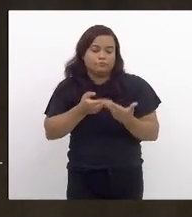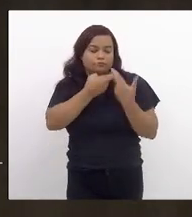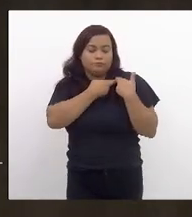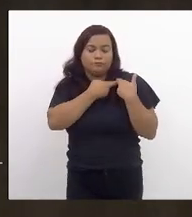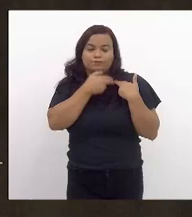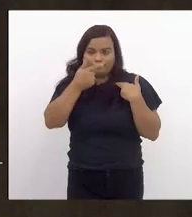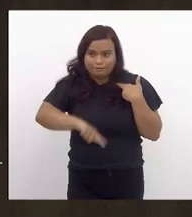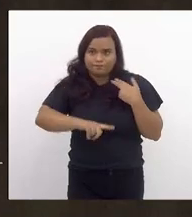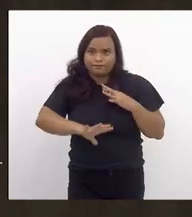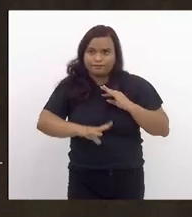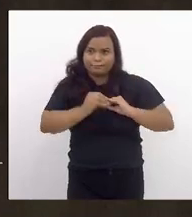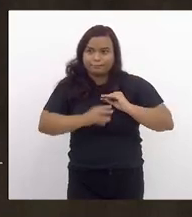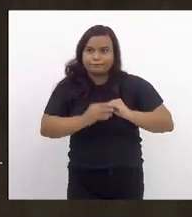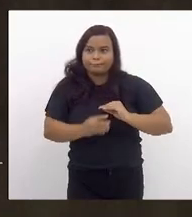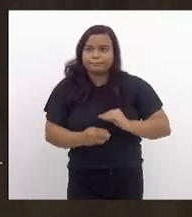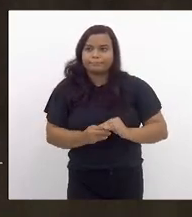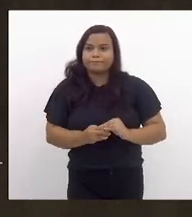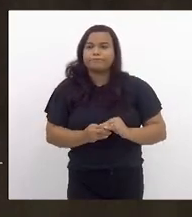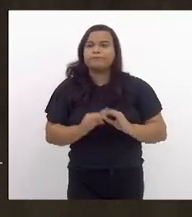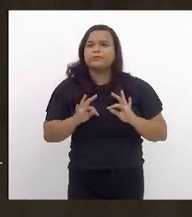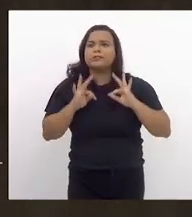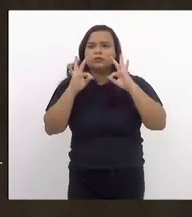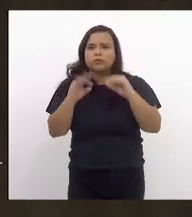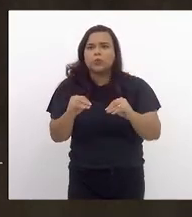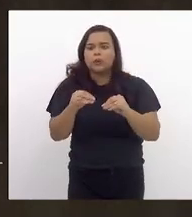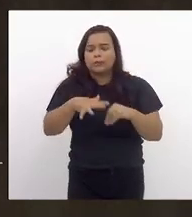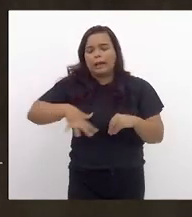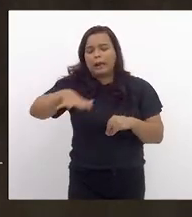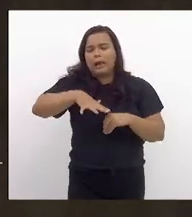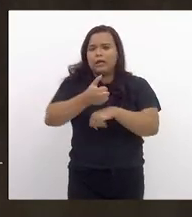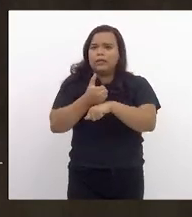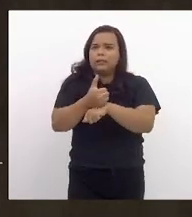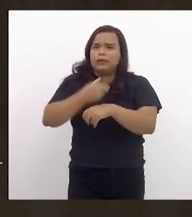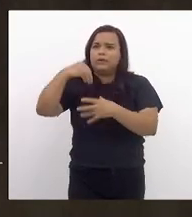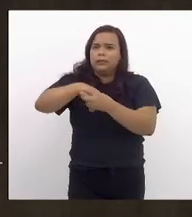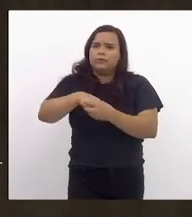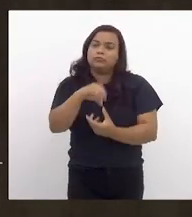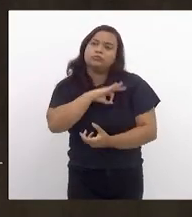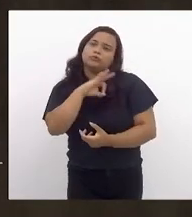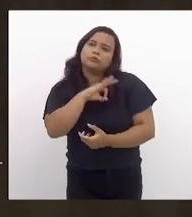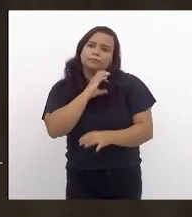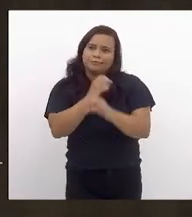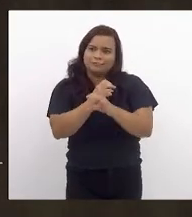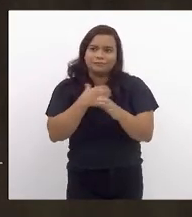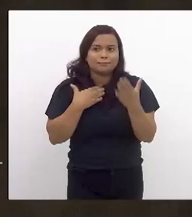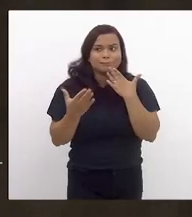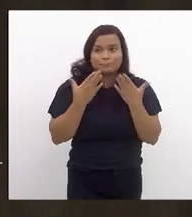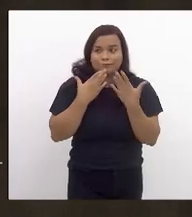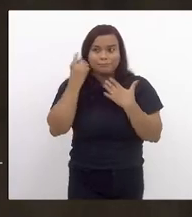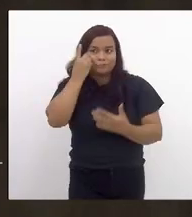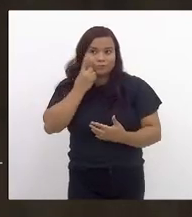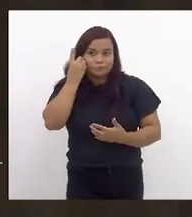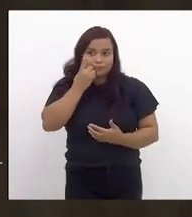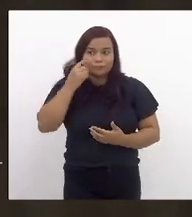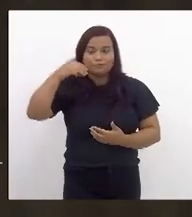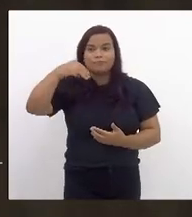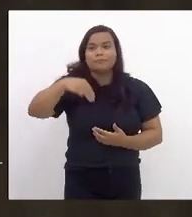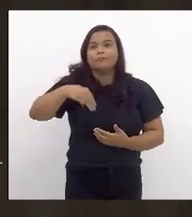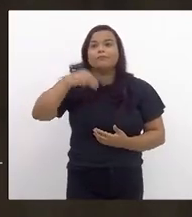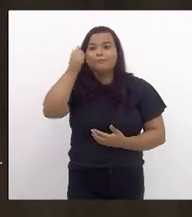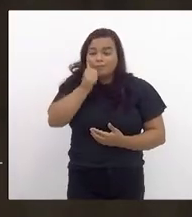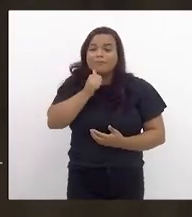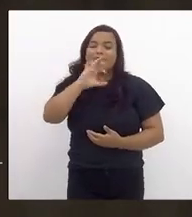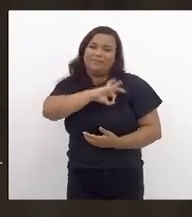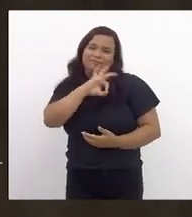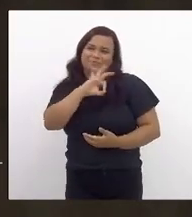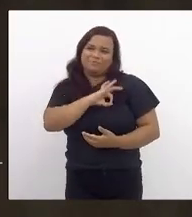para todas as carreiras da Polícia Civil, o diálogo com a deputada Marta Rocha nesse sentido, uma lei de autoria da deputada Marta